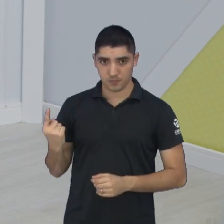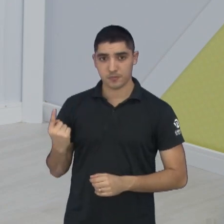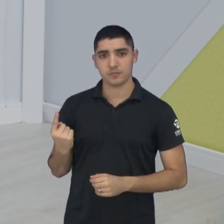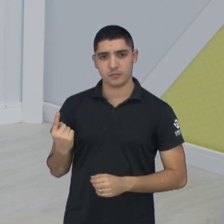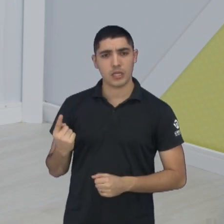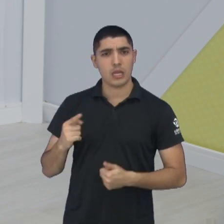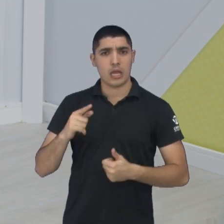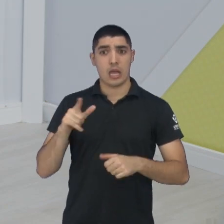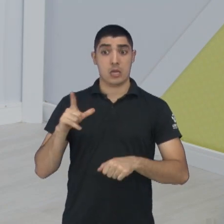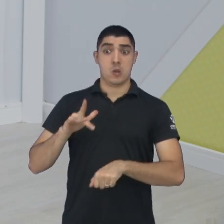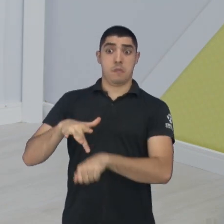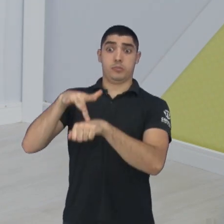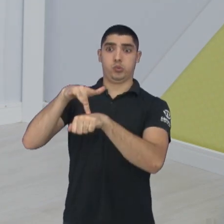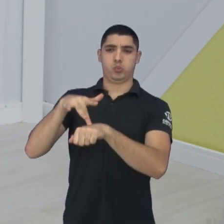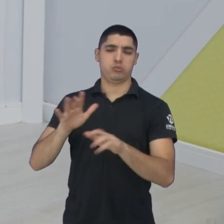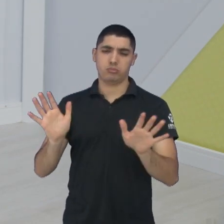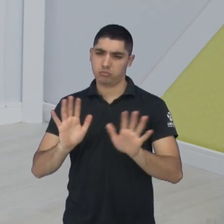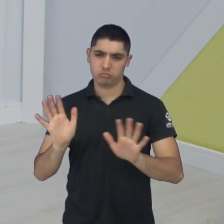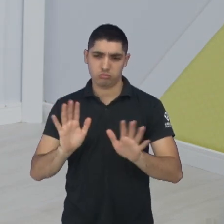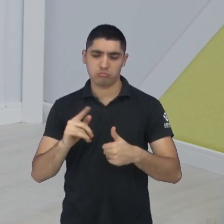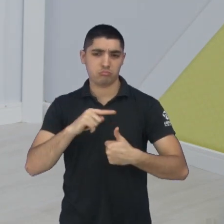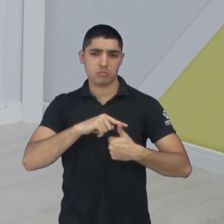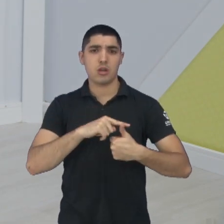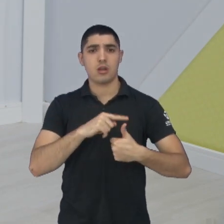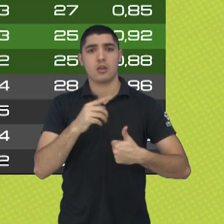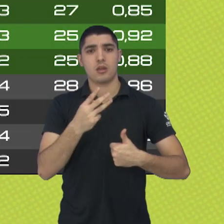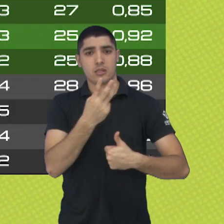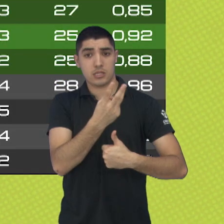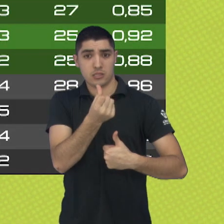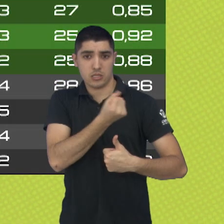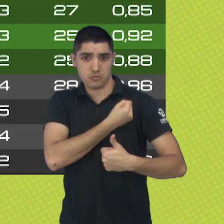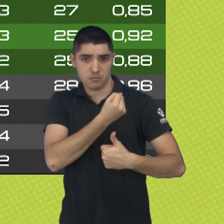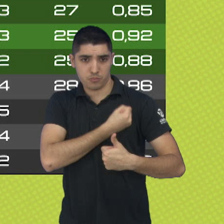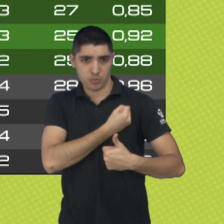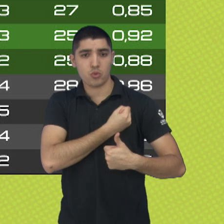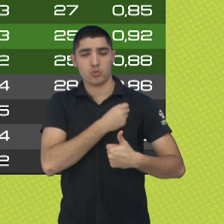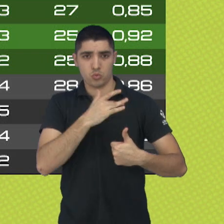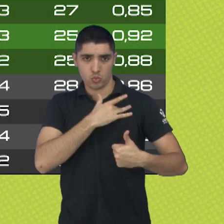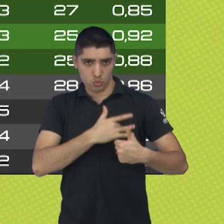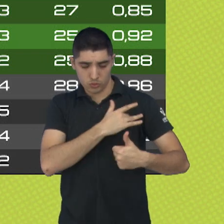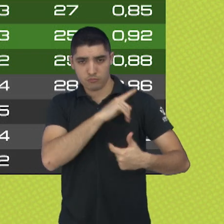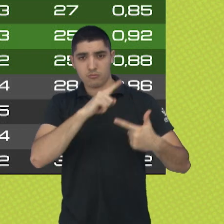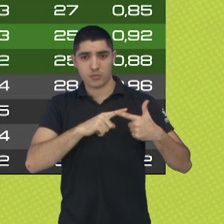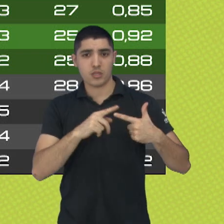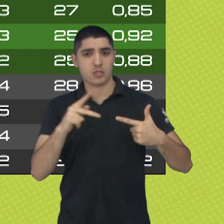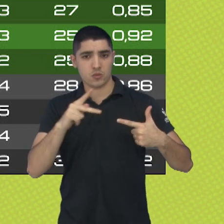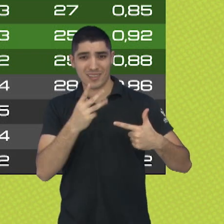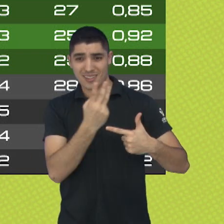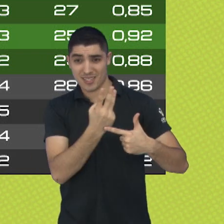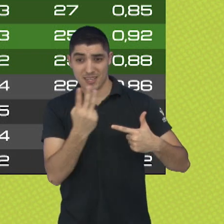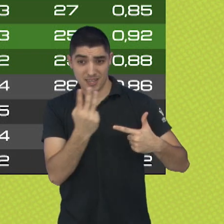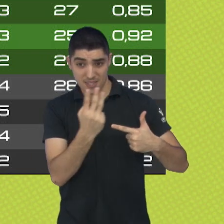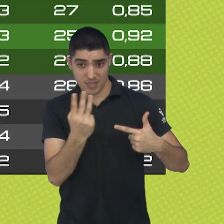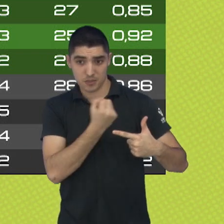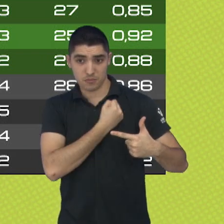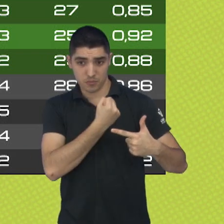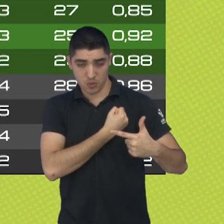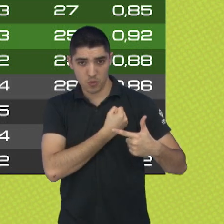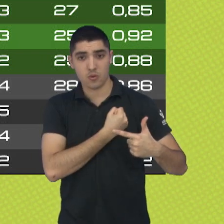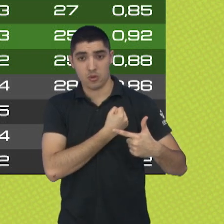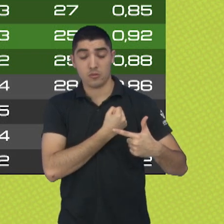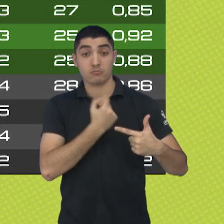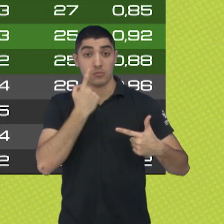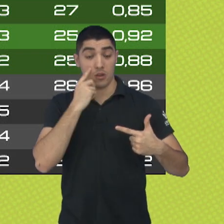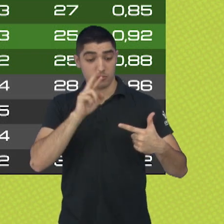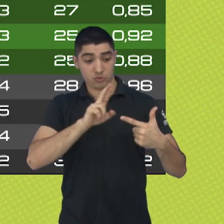de absurdo, muito pelo contrário. Cruzeiro líder, 36 pontos, segundo São José, o Farmacon de Vôlei São José com 33, a diferença